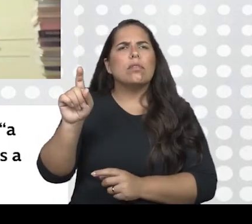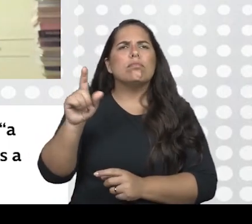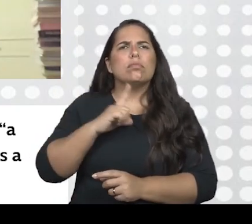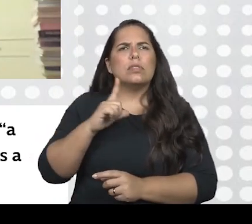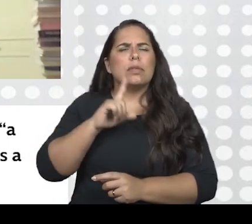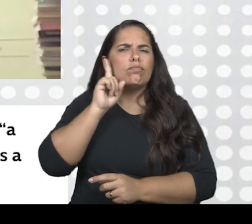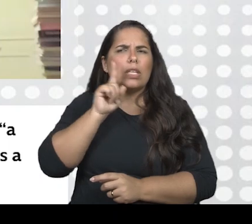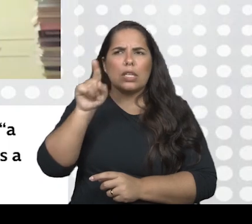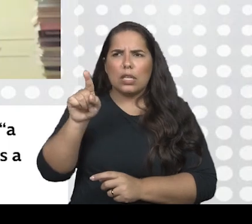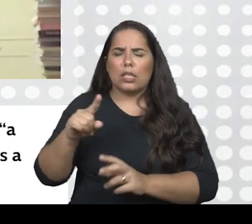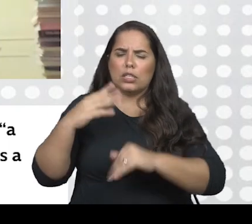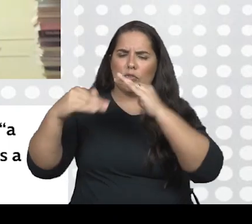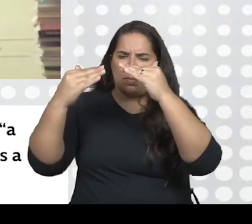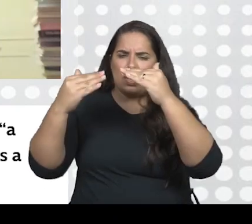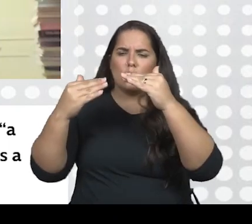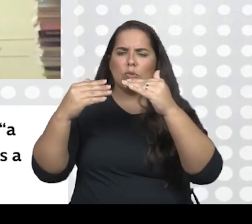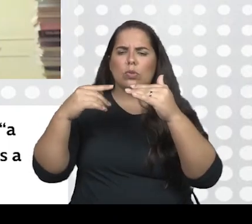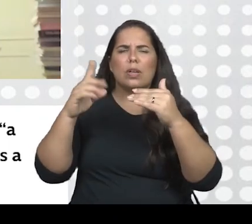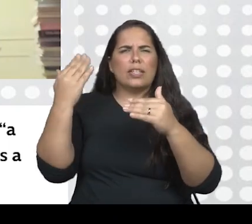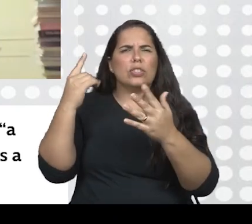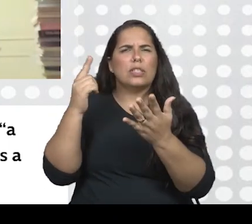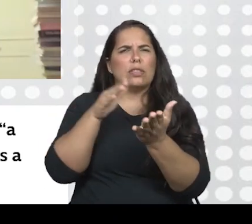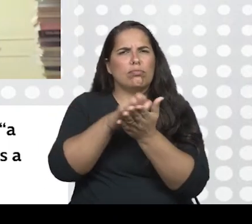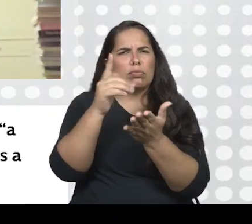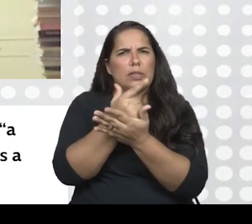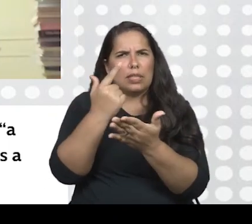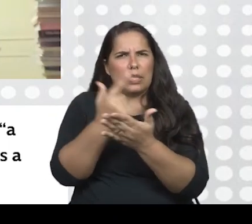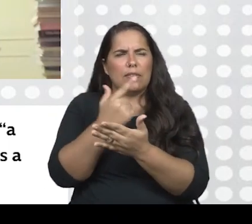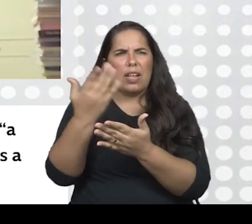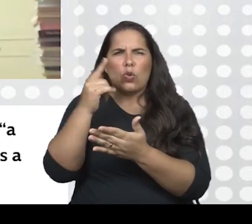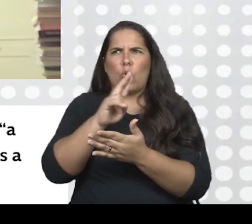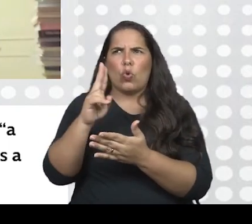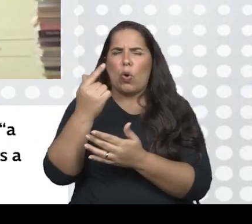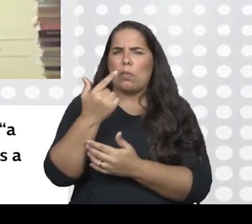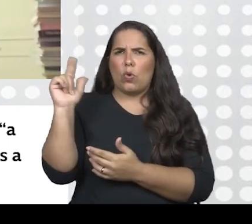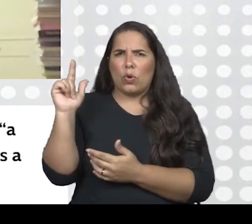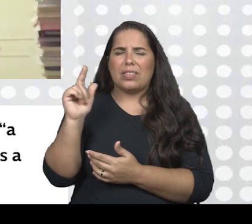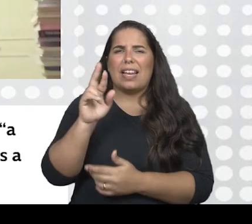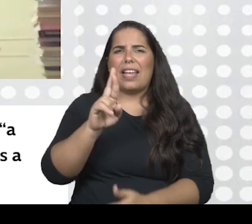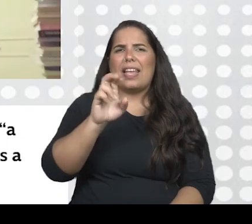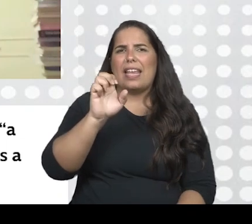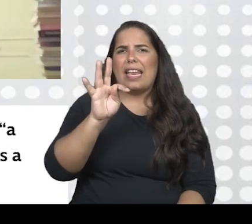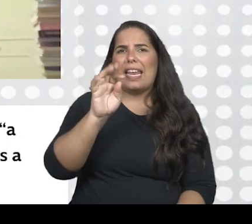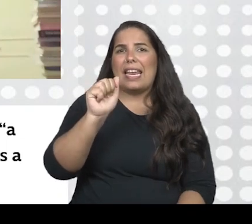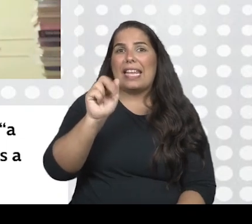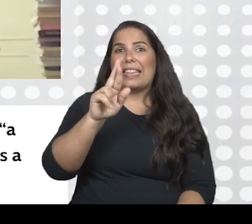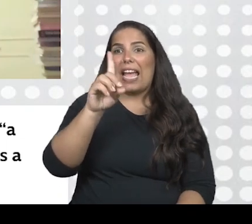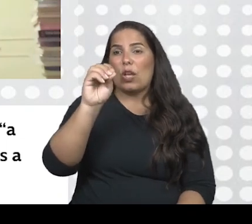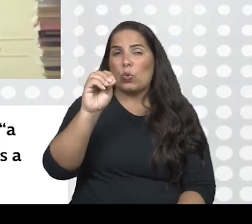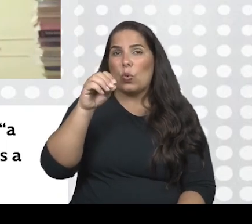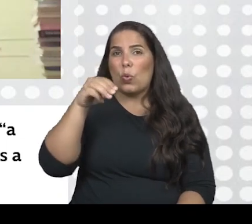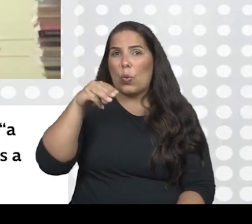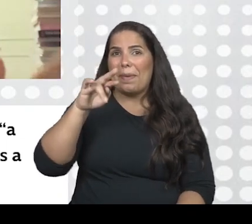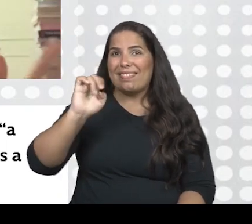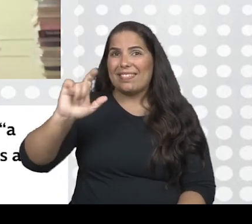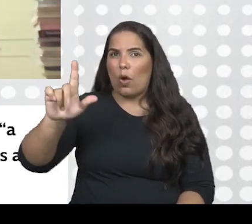Deficiência Intelectual e Desenvolvimento, na época do livro era Associação Americana de Retardo Mental, esse é o termo que aparece no